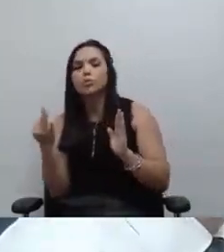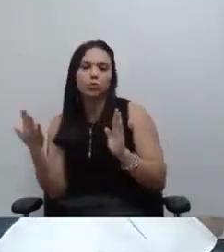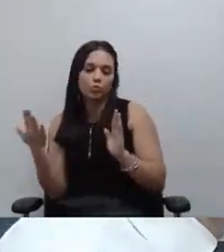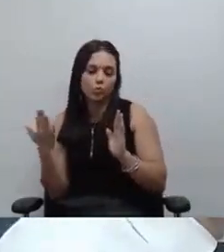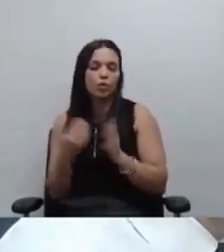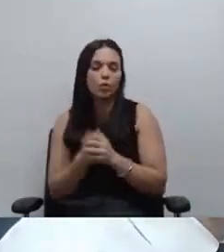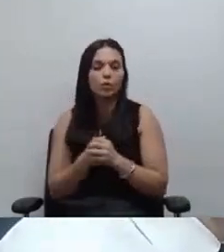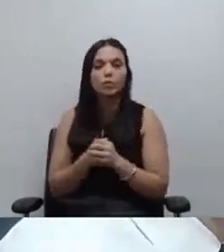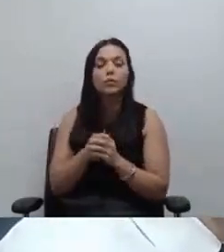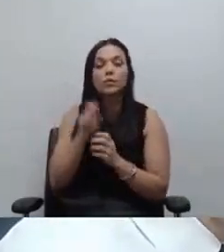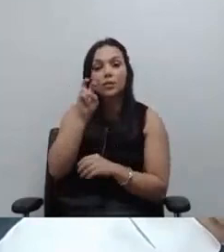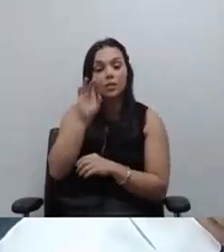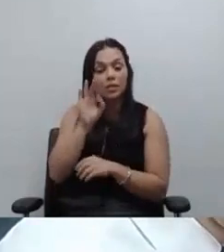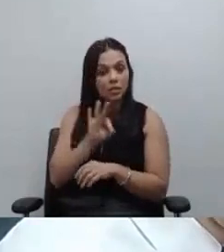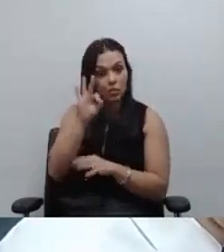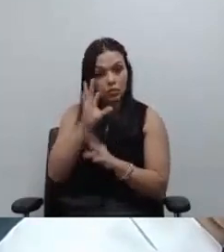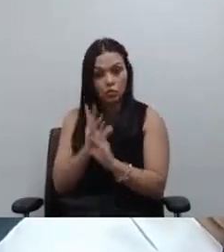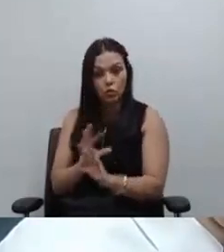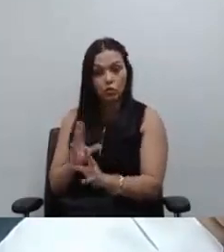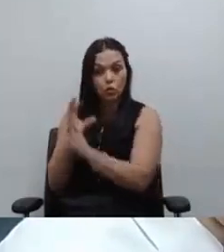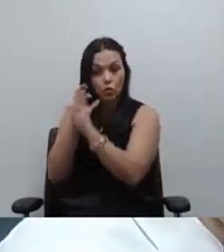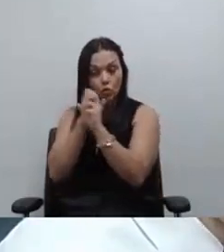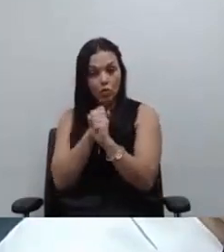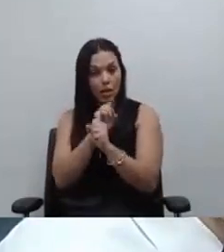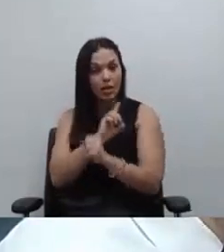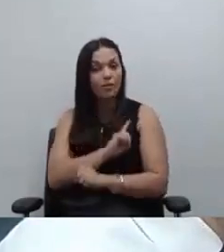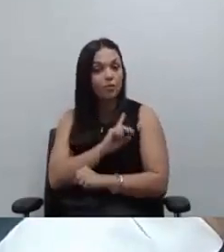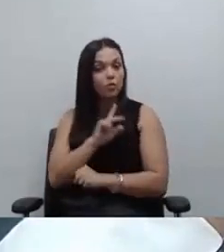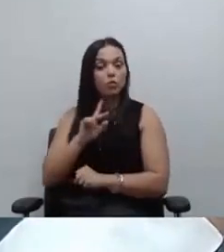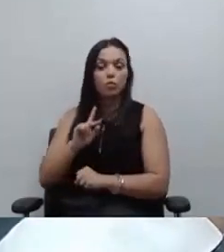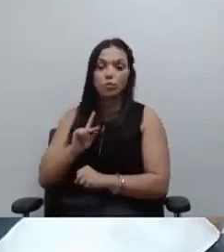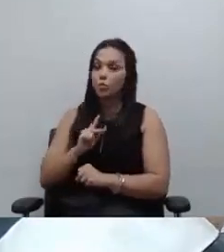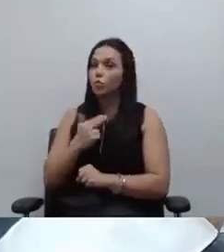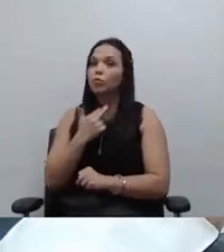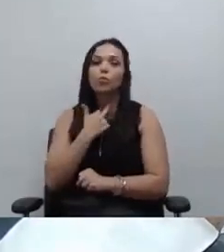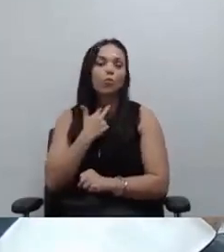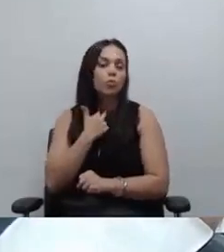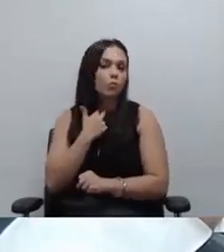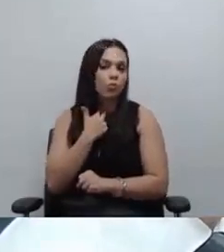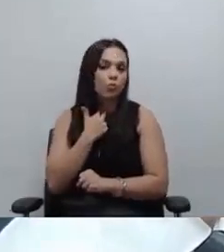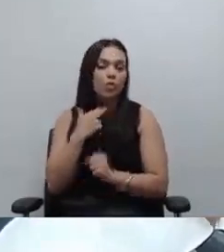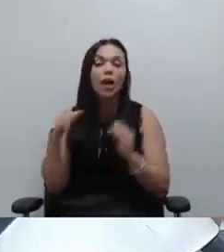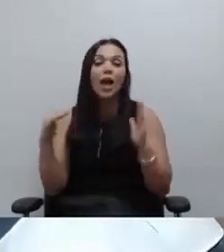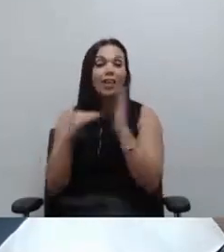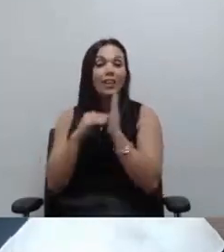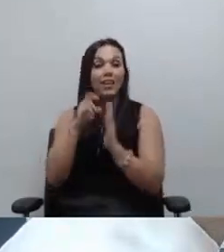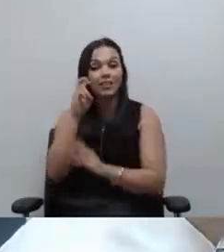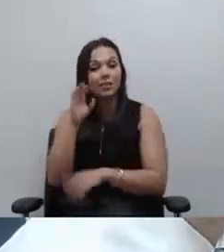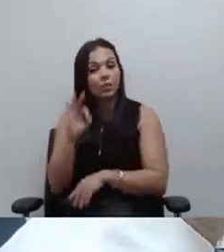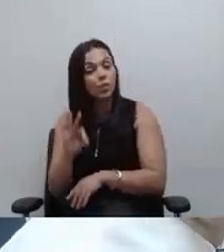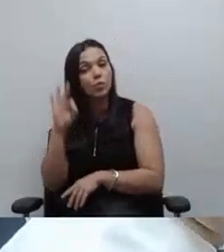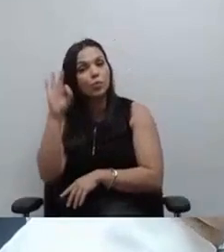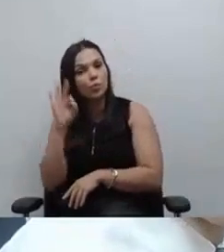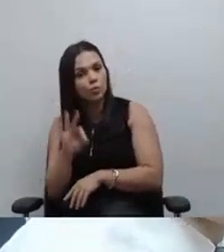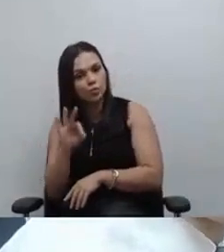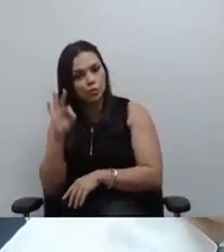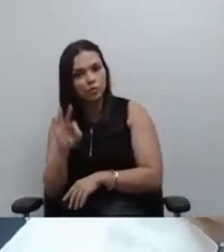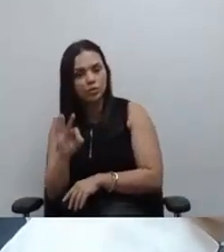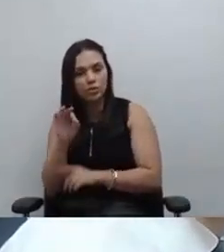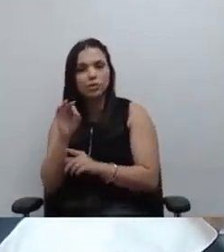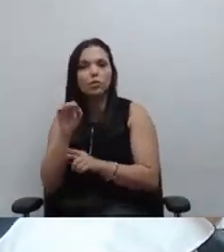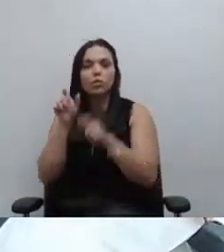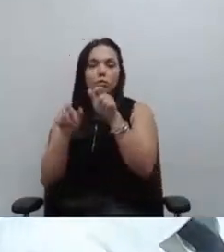deliberação? Que 5% do total de defensores da carreira não esteja, o limite é até 5% do total de defensores públicos da